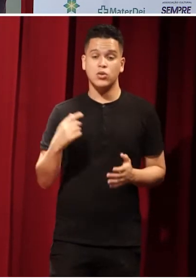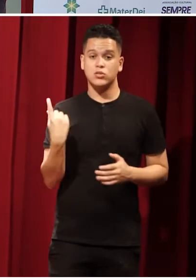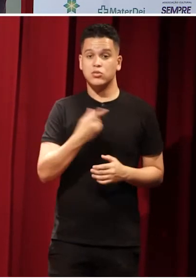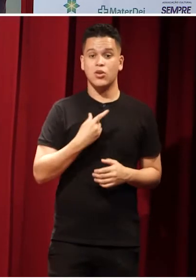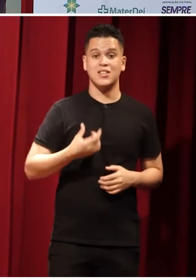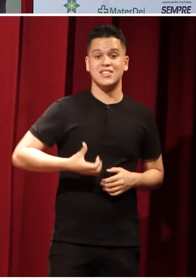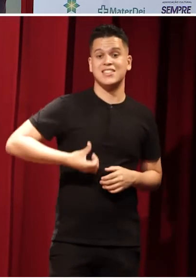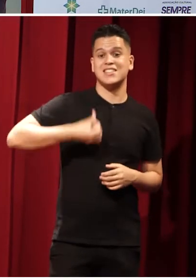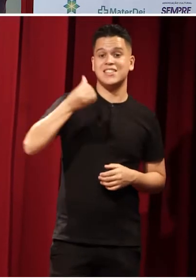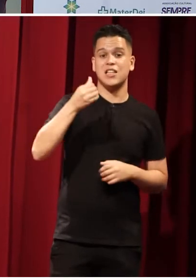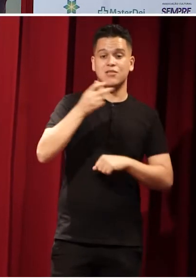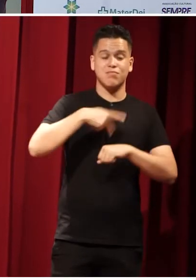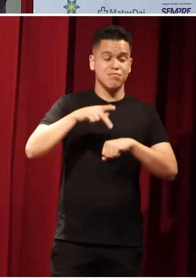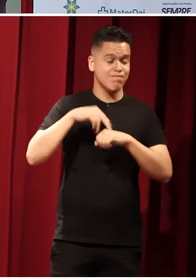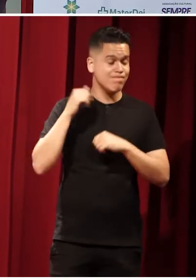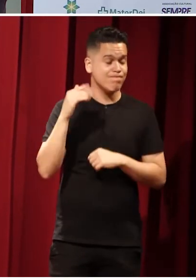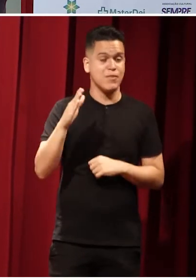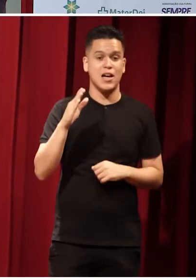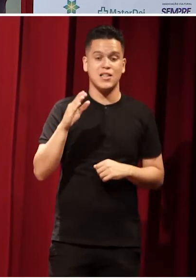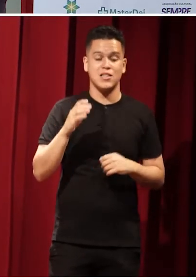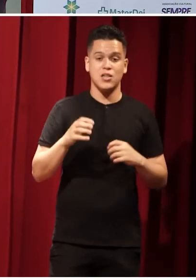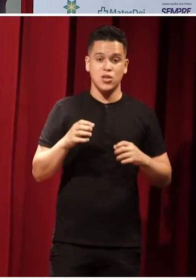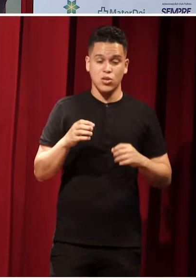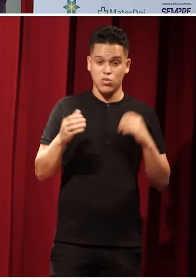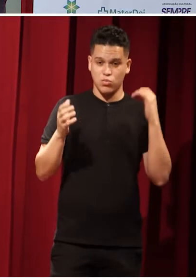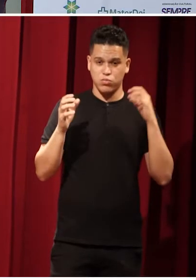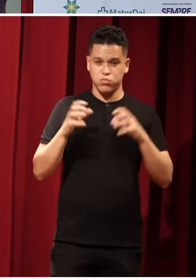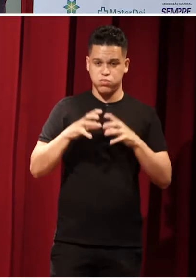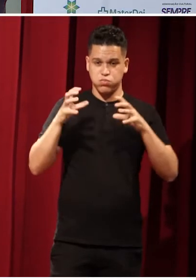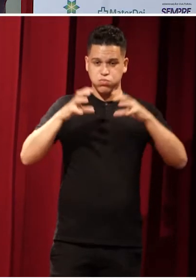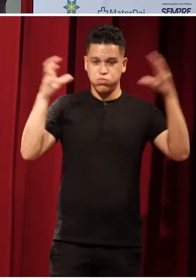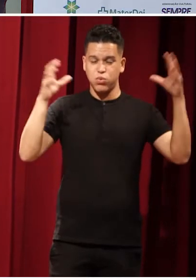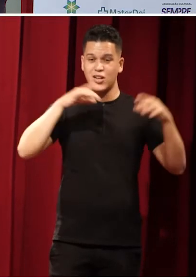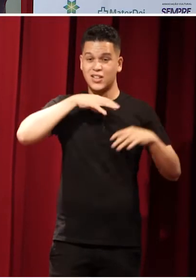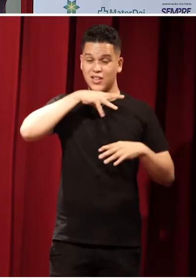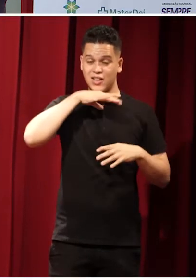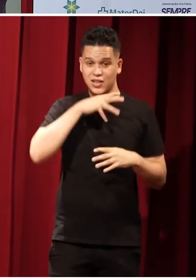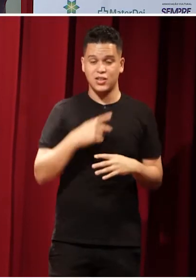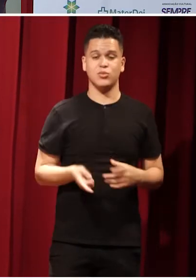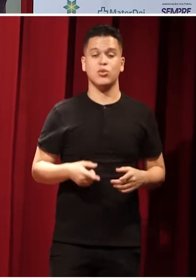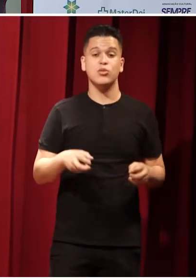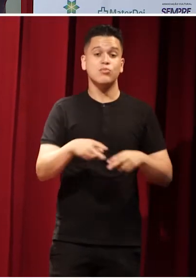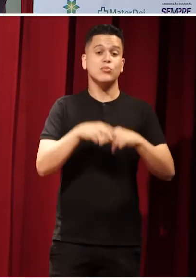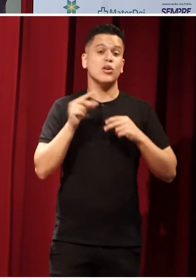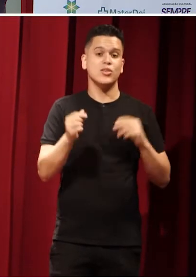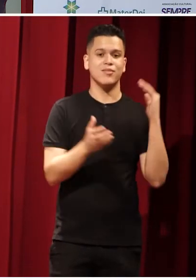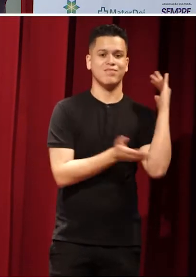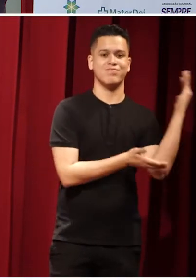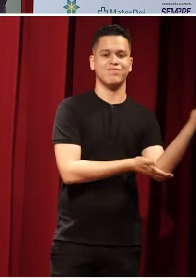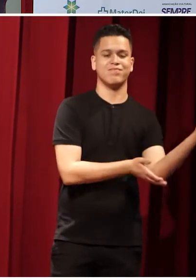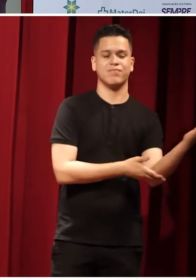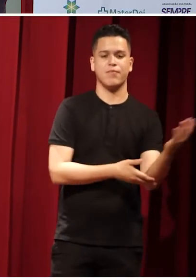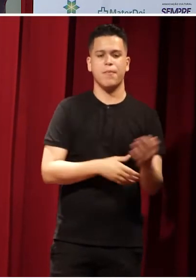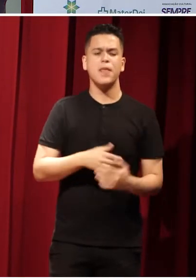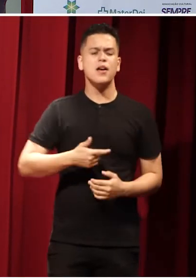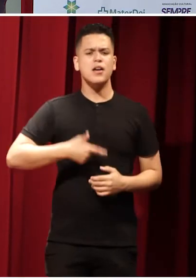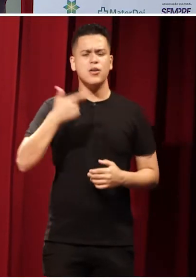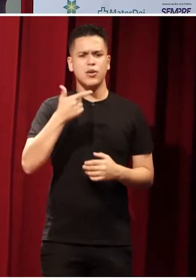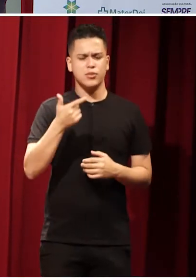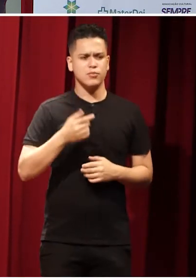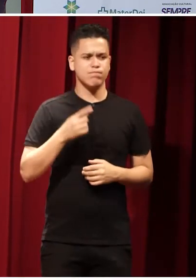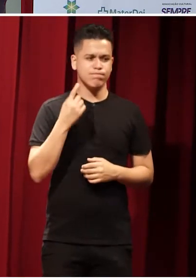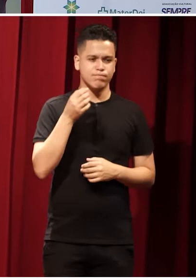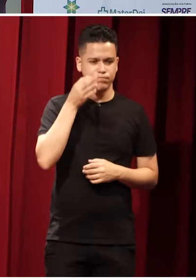mundial de gases de efeito estufa. Isso é extremamente importante. E uma segunda observação a respeito disso